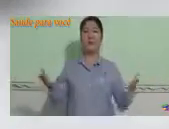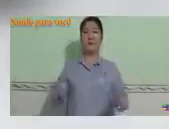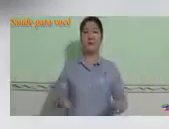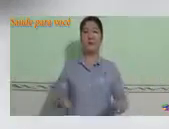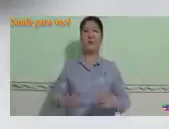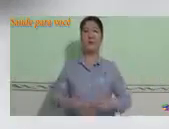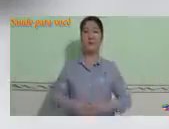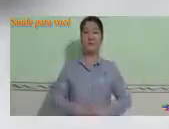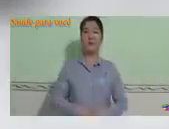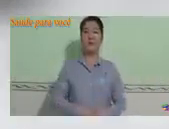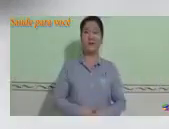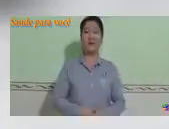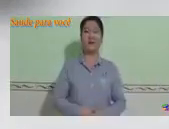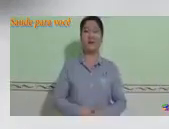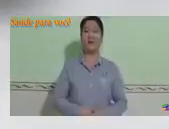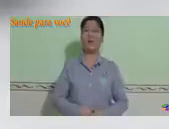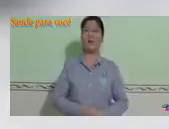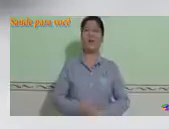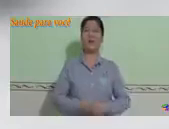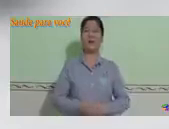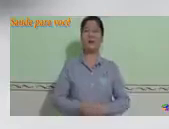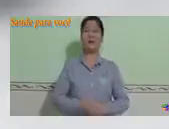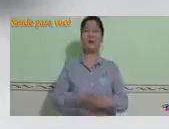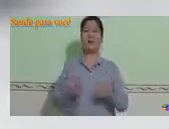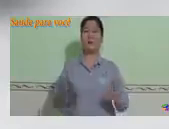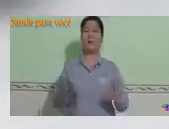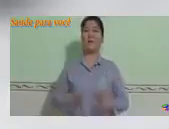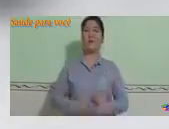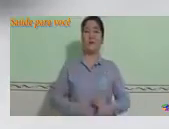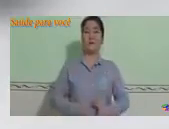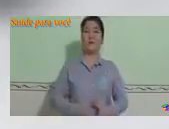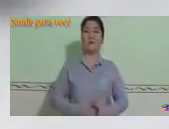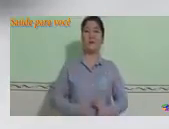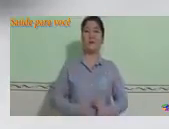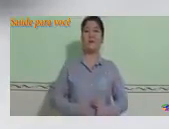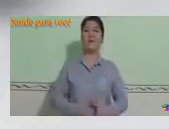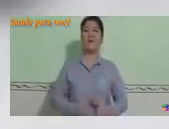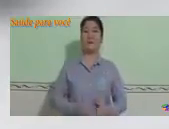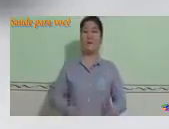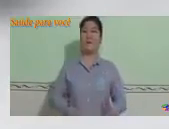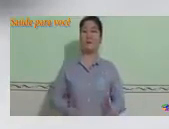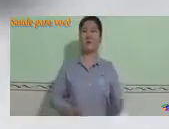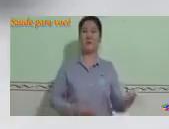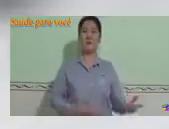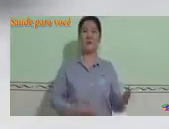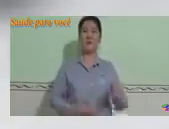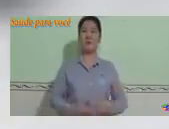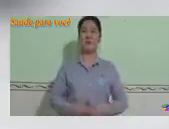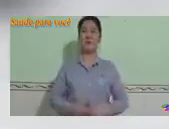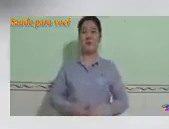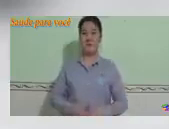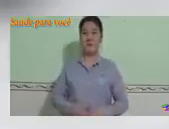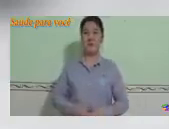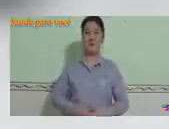BNEF e acento agudo COSDO acento circunflexo MAGA3 ou ômega 3 atua como anti-inflamatório